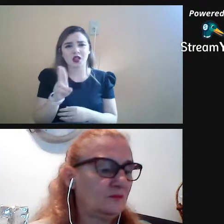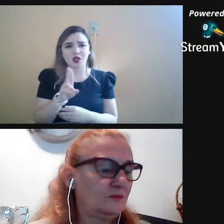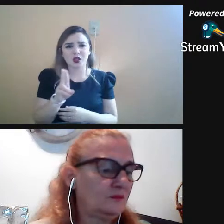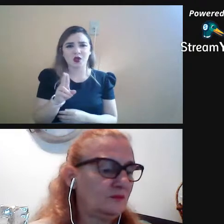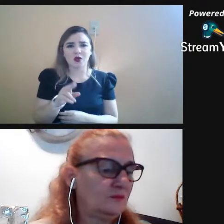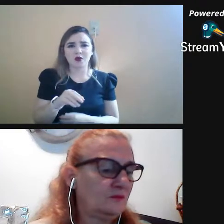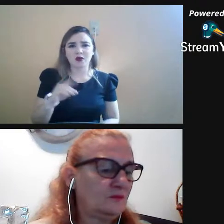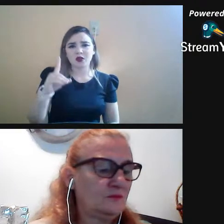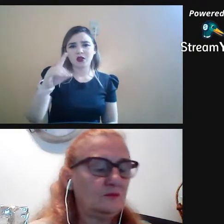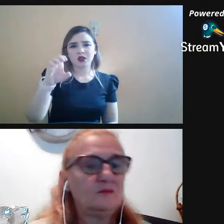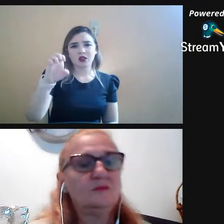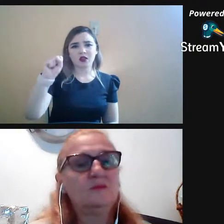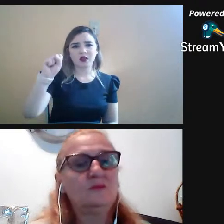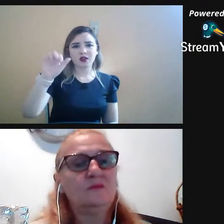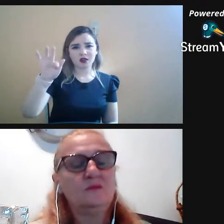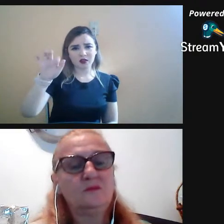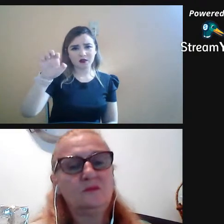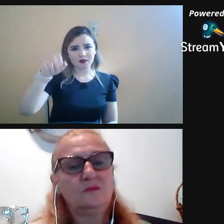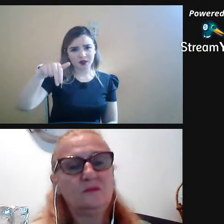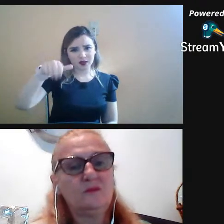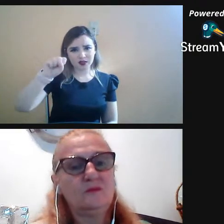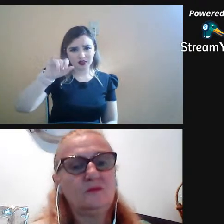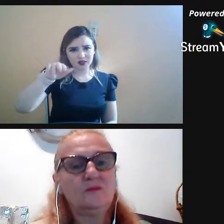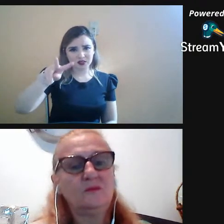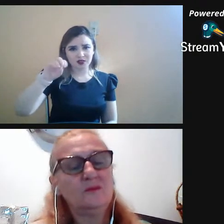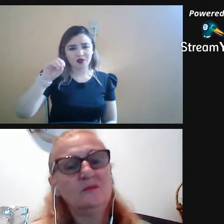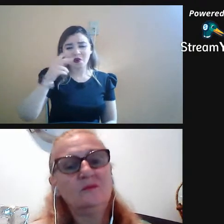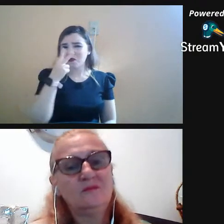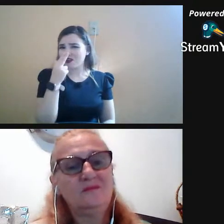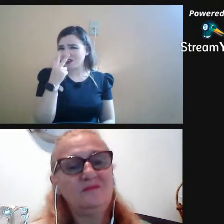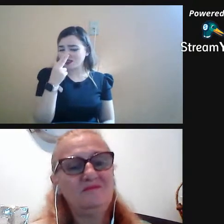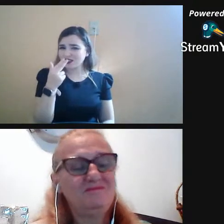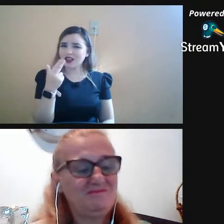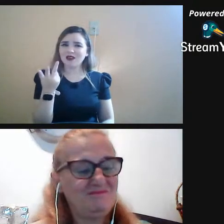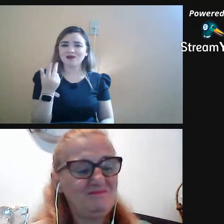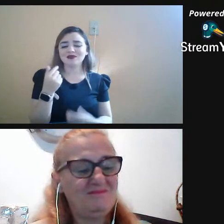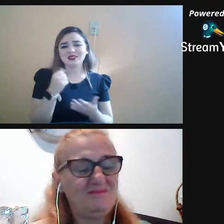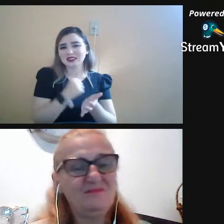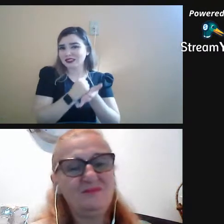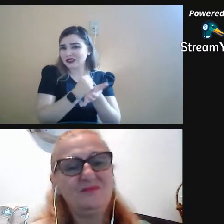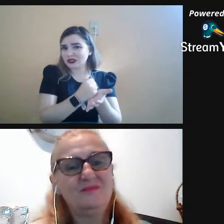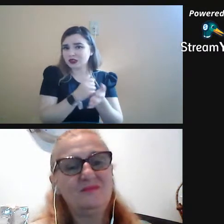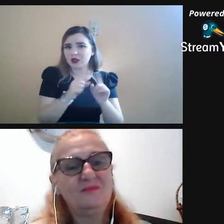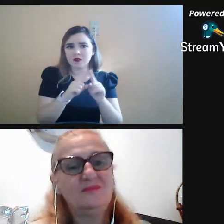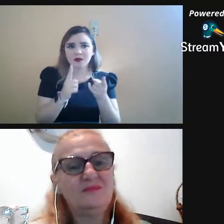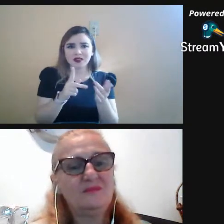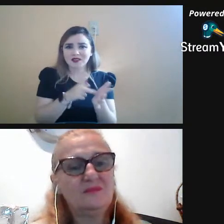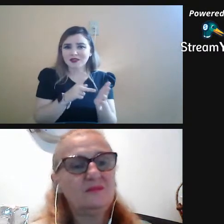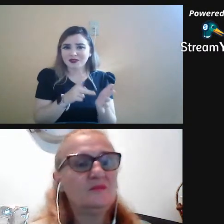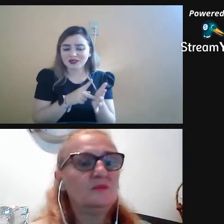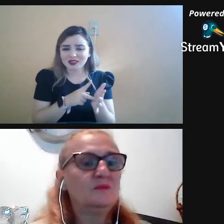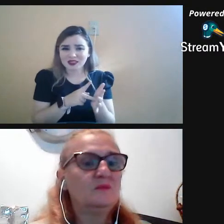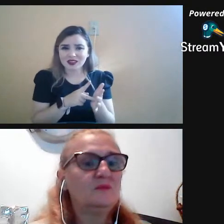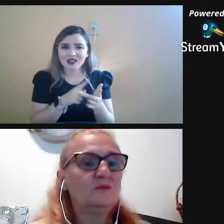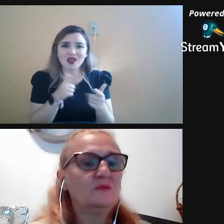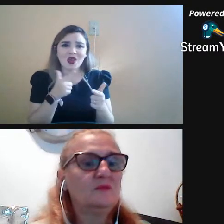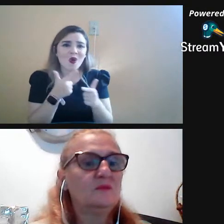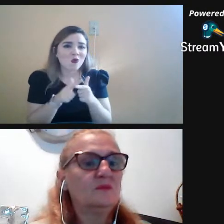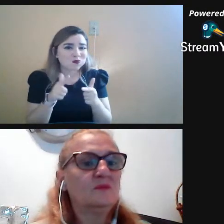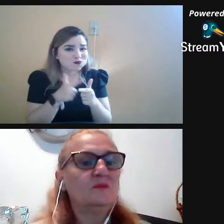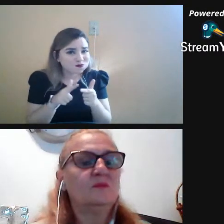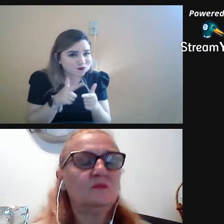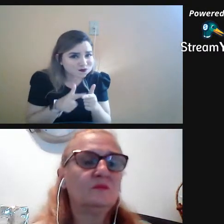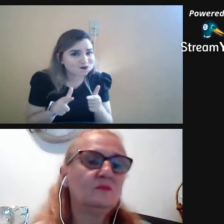parece que defensivo é uma coisa que nos defende, né? Quando, na verdade, elas nos trazem, essas substâncias